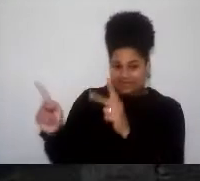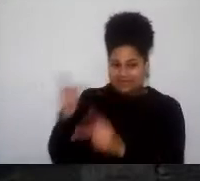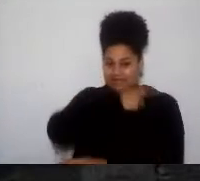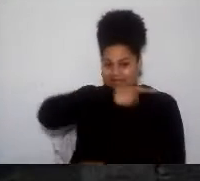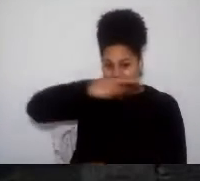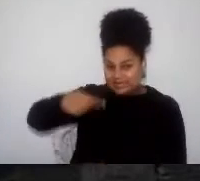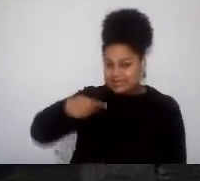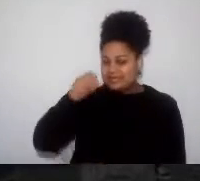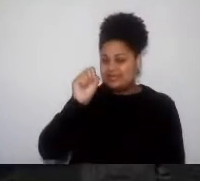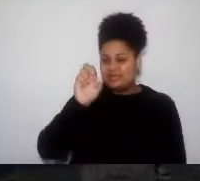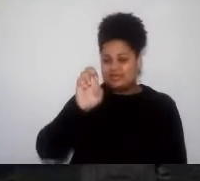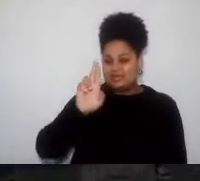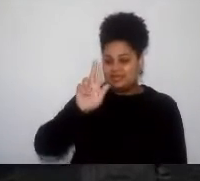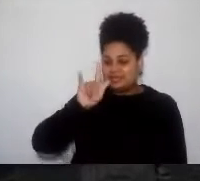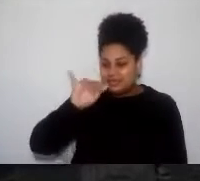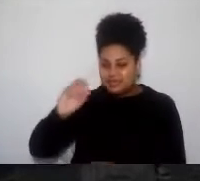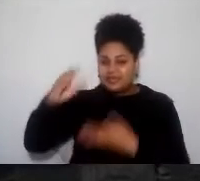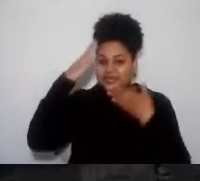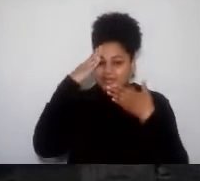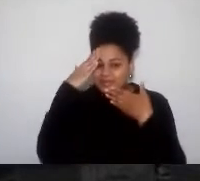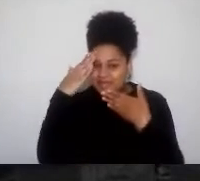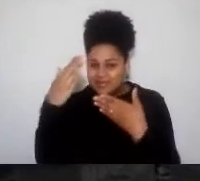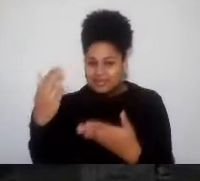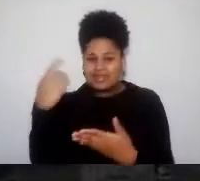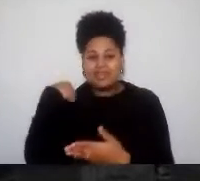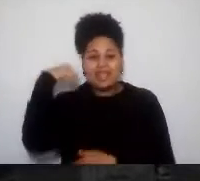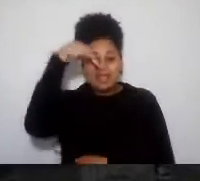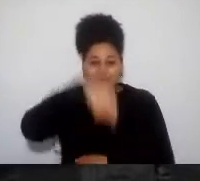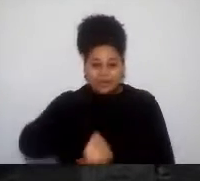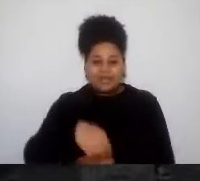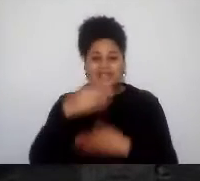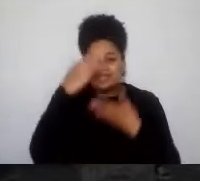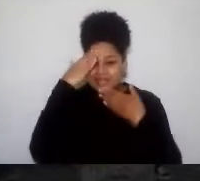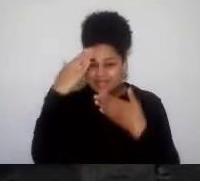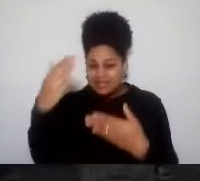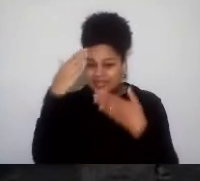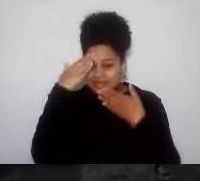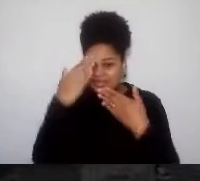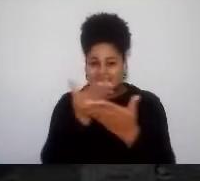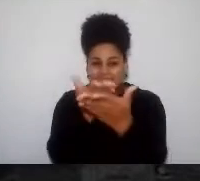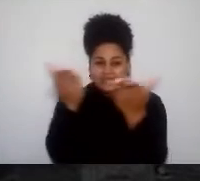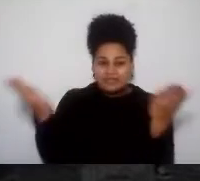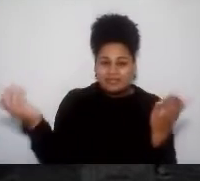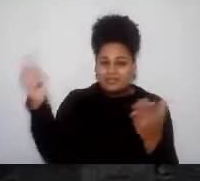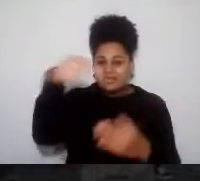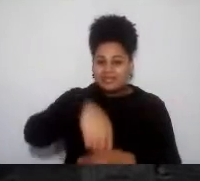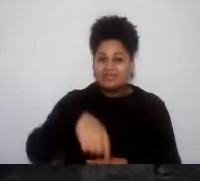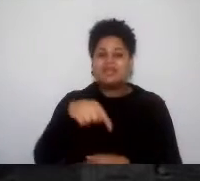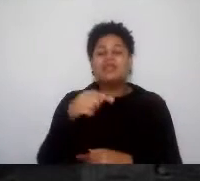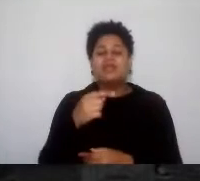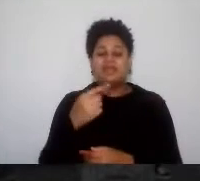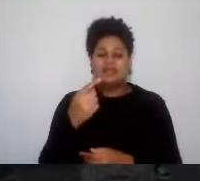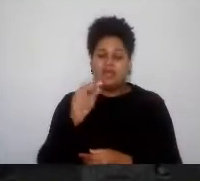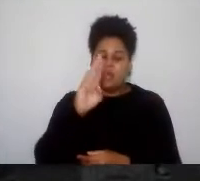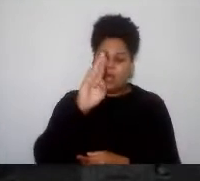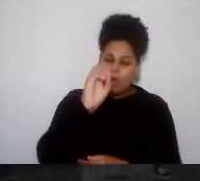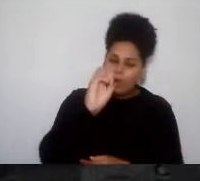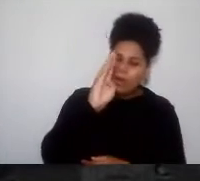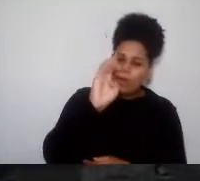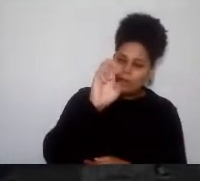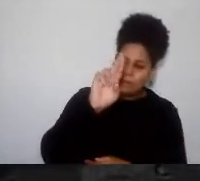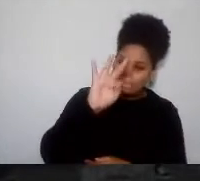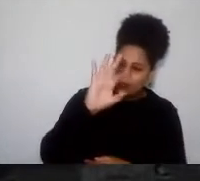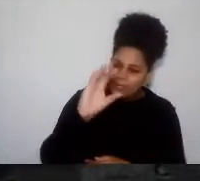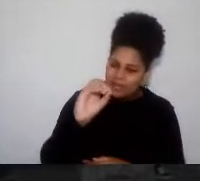Ok, presidente Sérgio Butica. Agradecemos, então, mais uma vez aqui a presença do nosso companheiro Roberto Requião, presidente Miguel